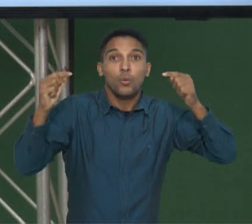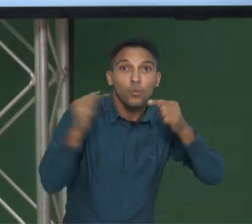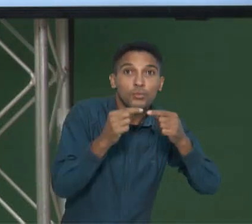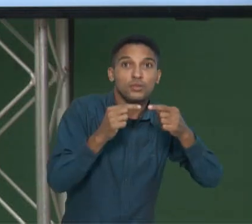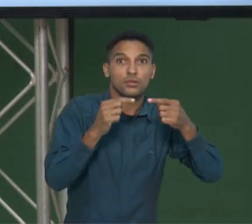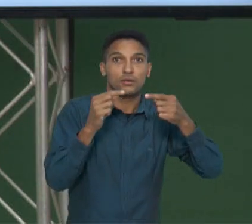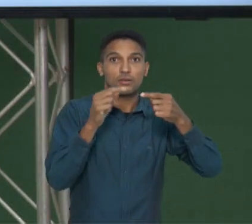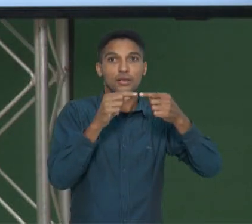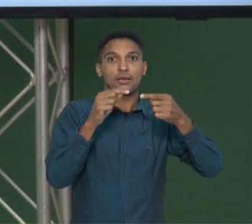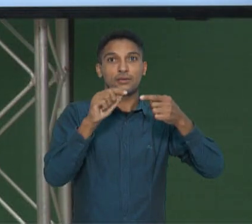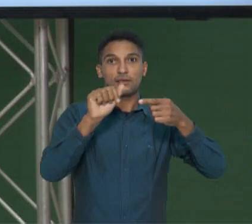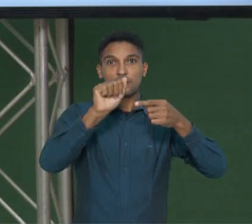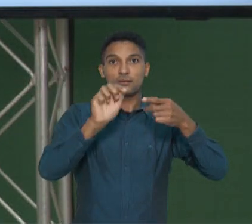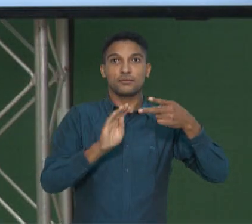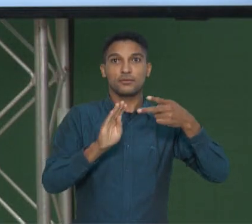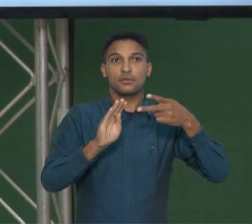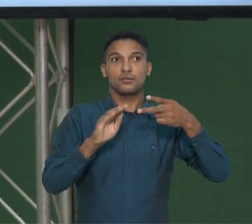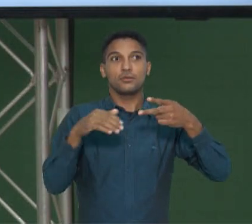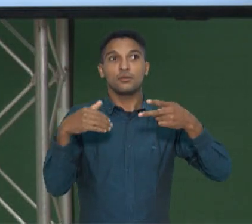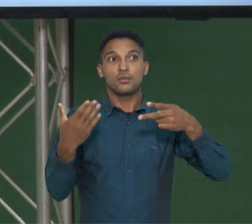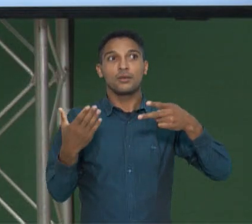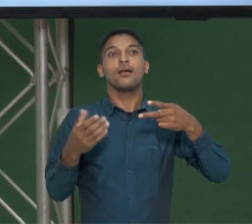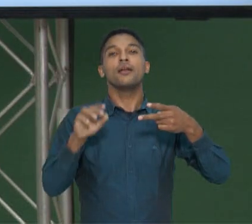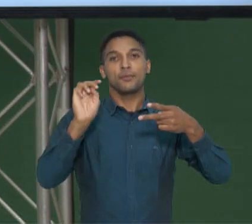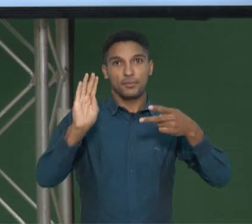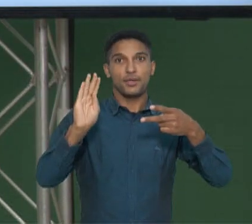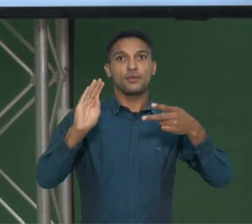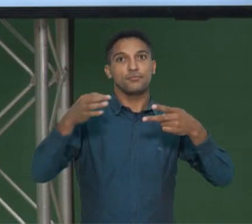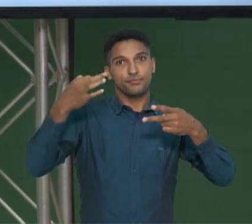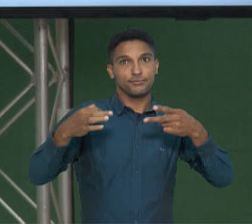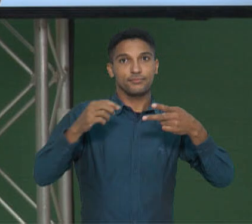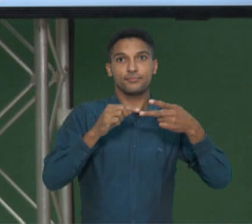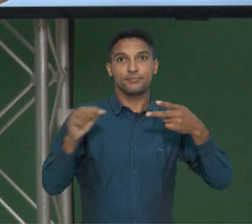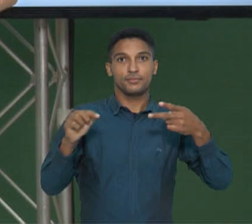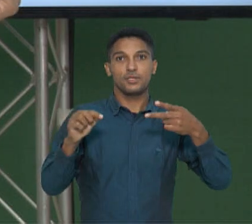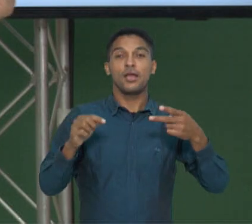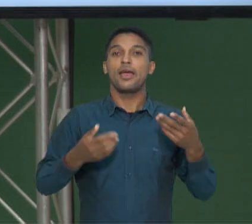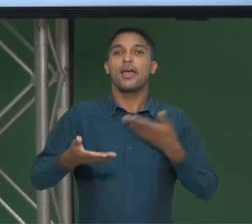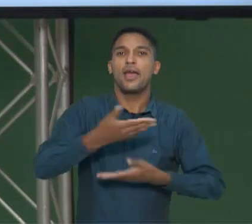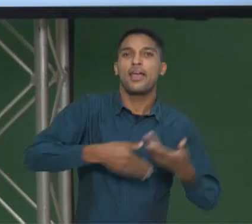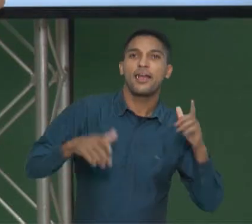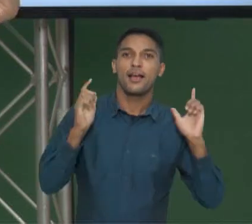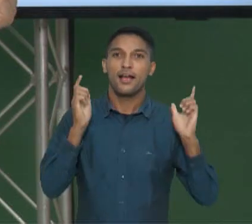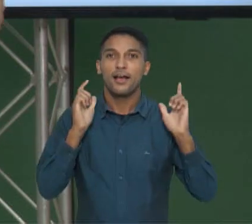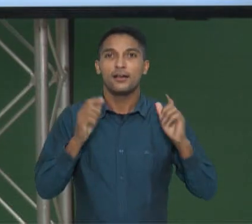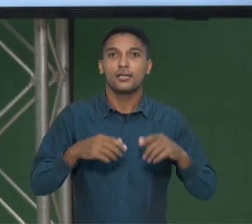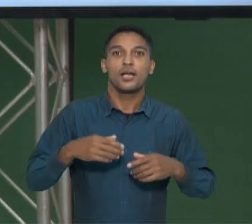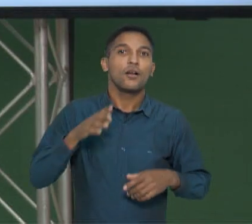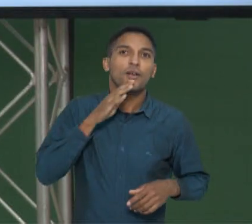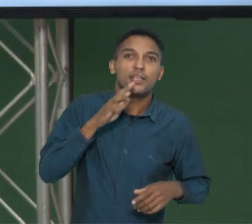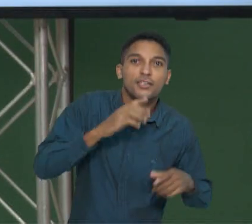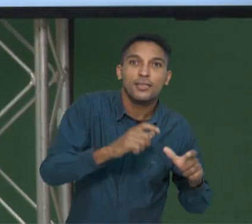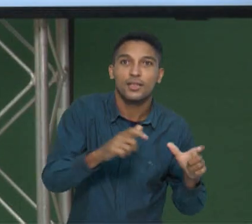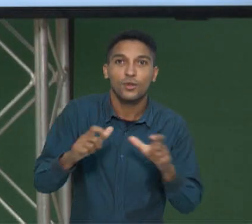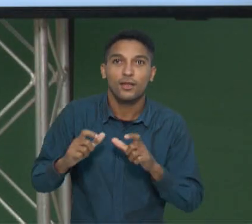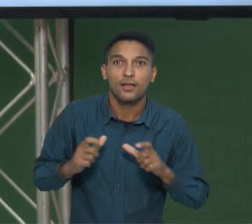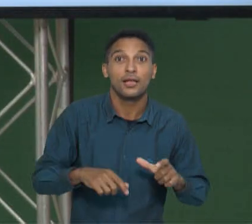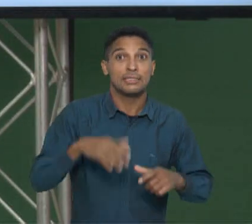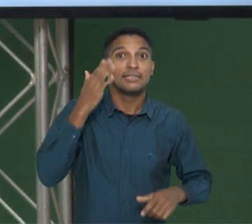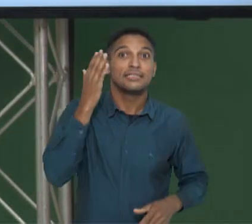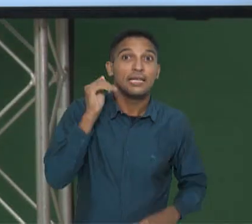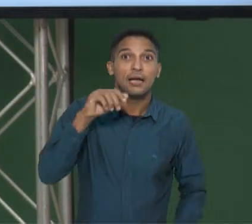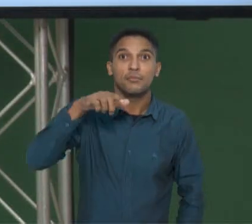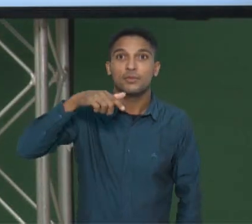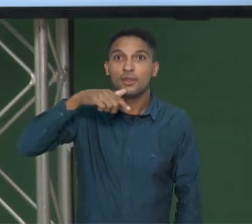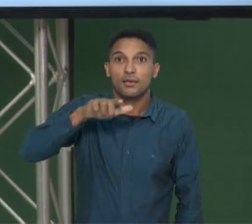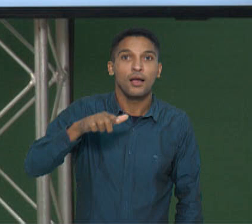letra B. Percibir ou gozar os produtos e utilidades de algo. Beleza?